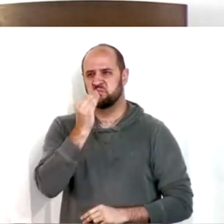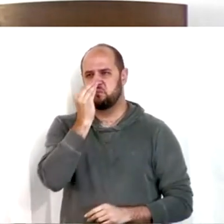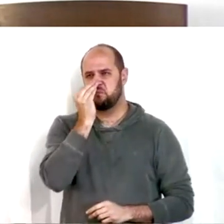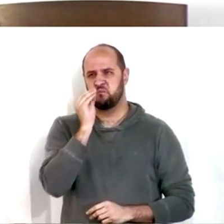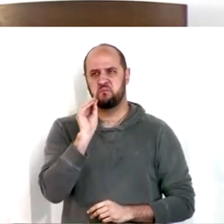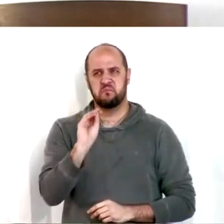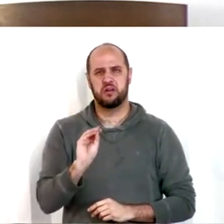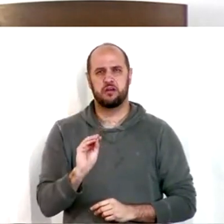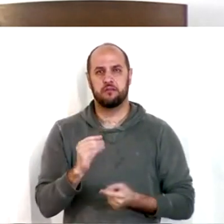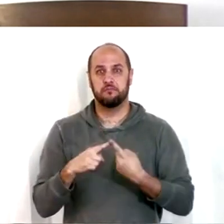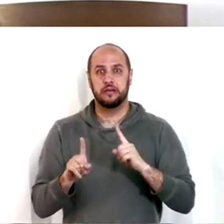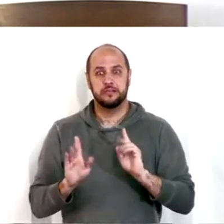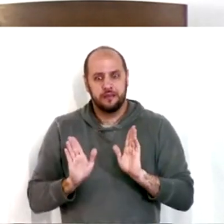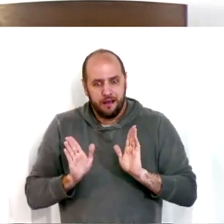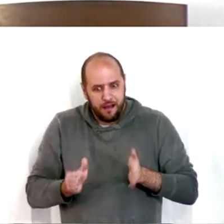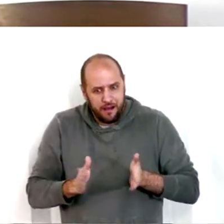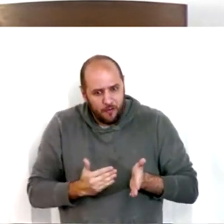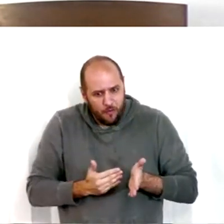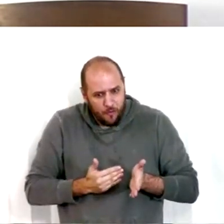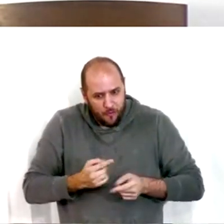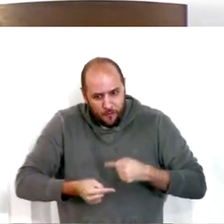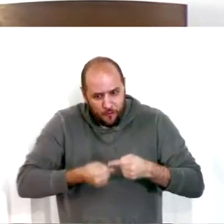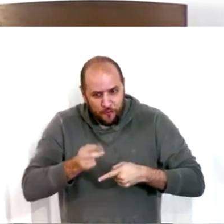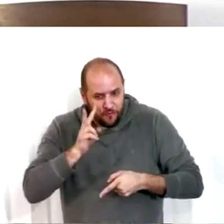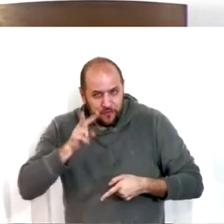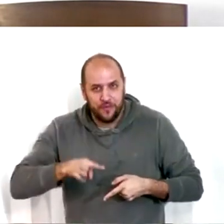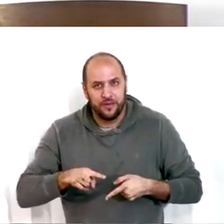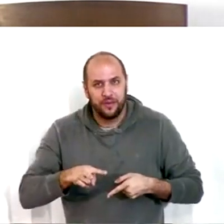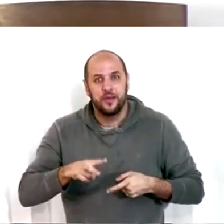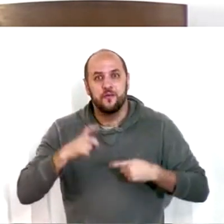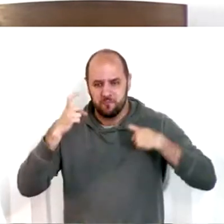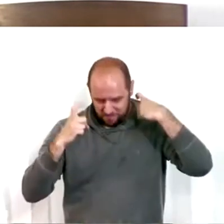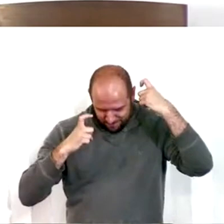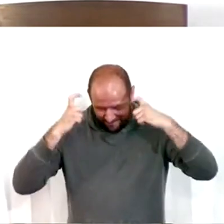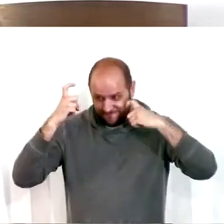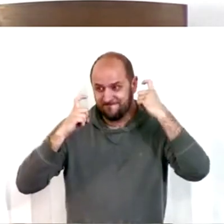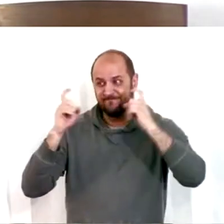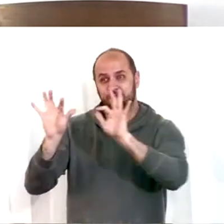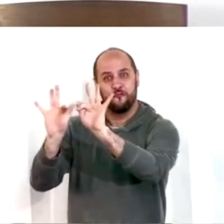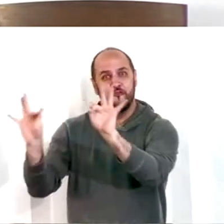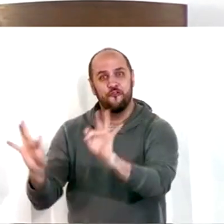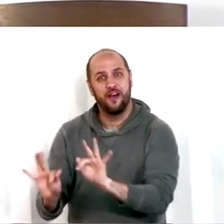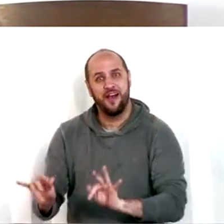agora ela está preocupada, como diz o texto, com a felicidade de Ruth.